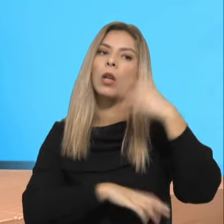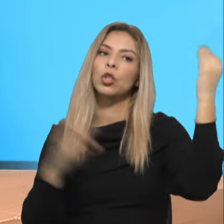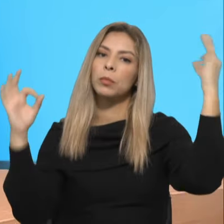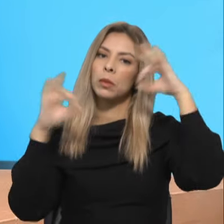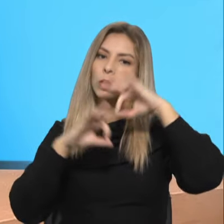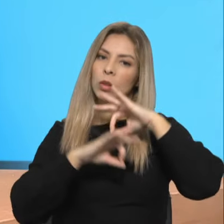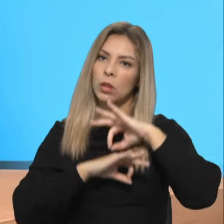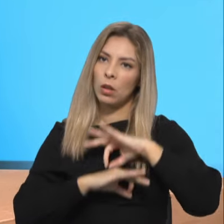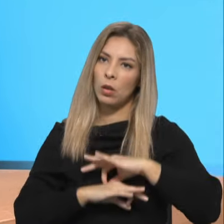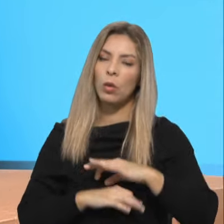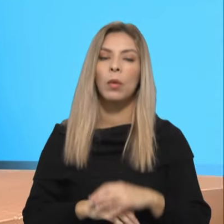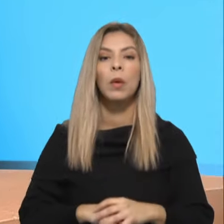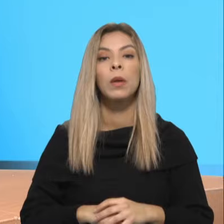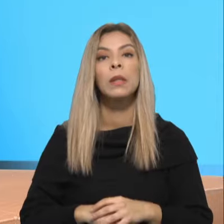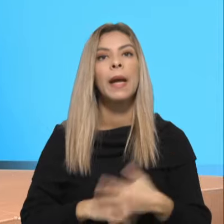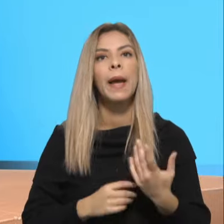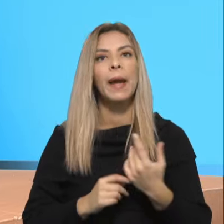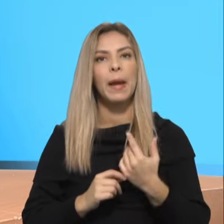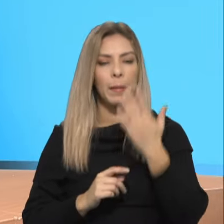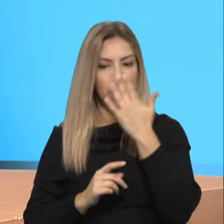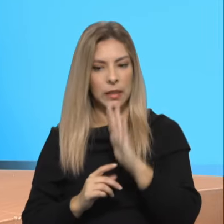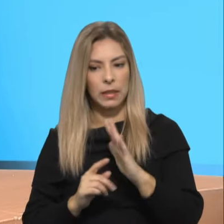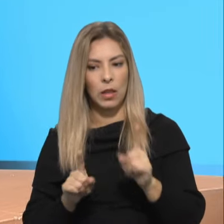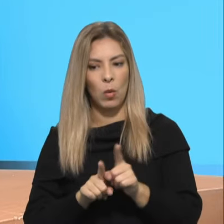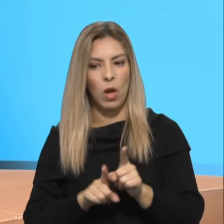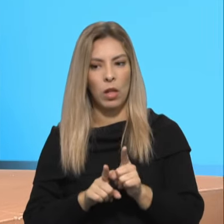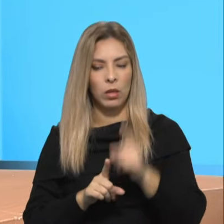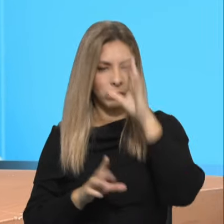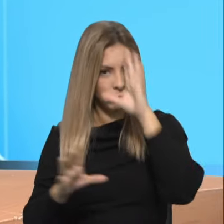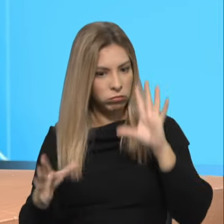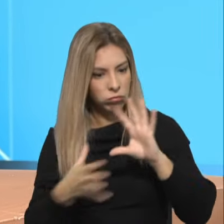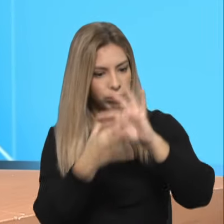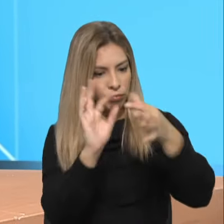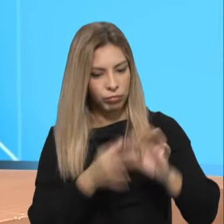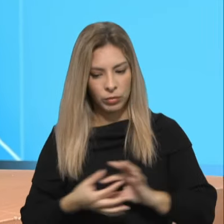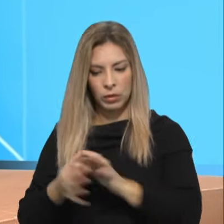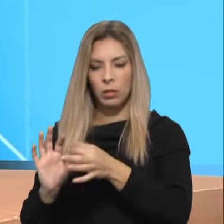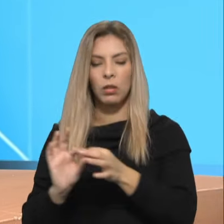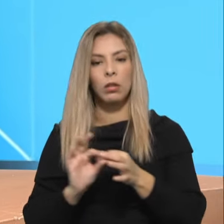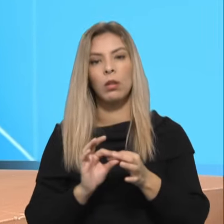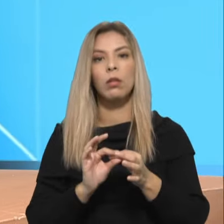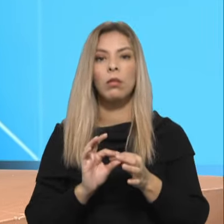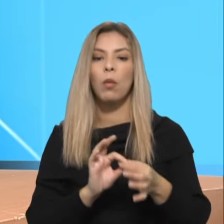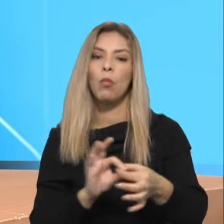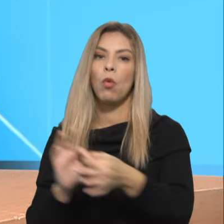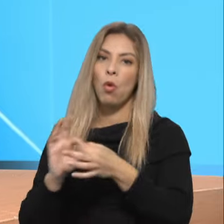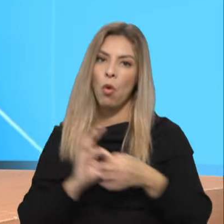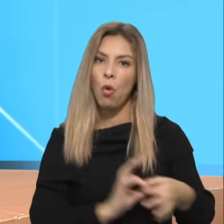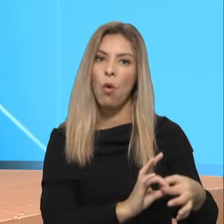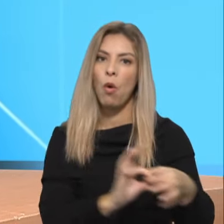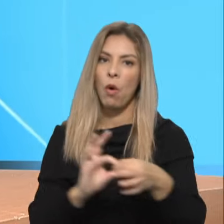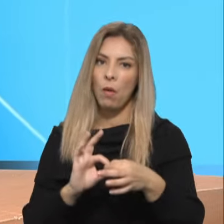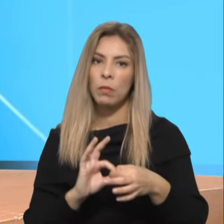presença trinitária que engloba Maria na relação com a Trindade. Uma mulher aberta à relação trinitária. E nesta